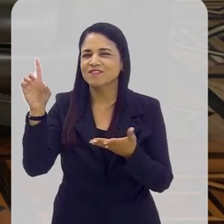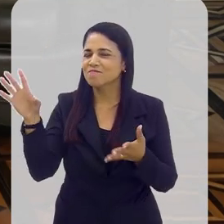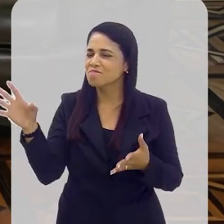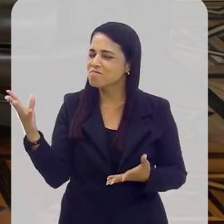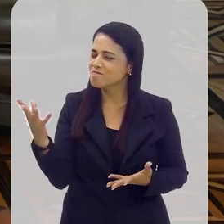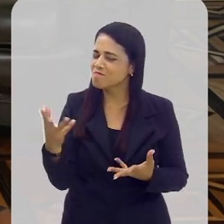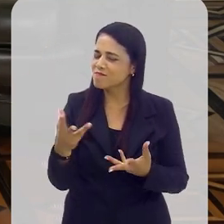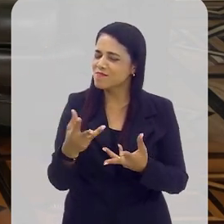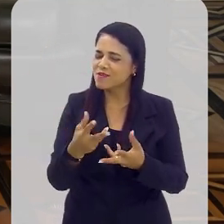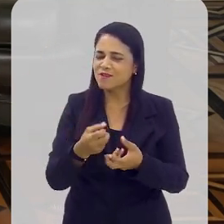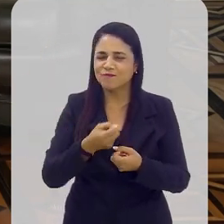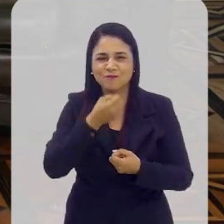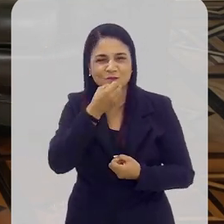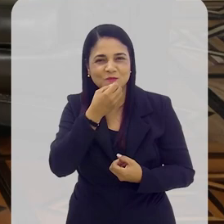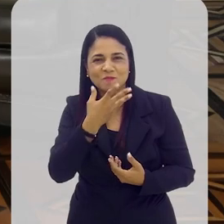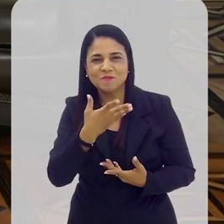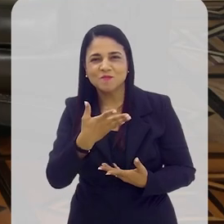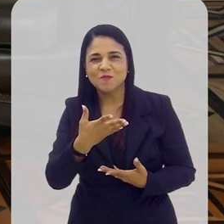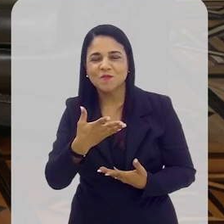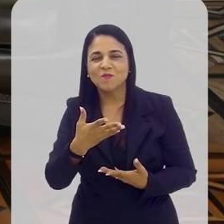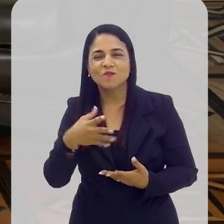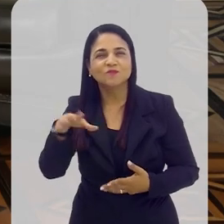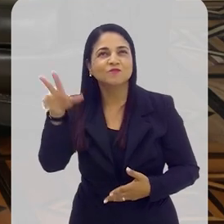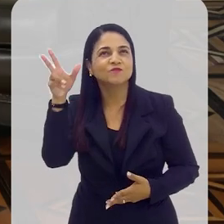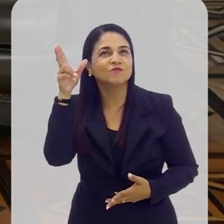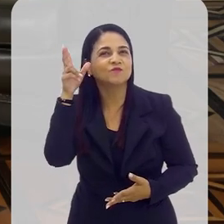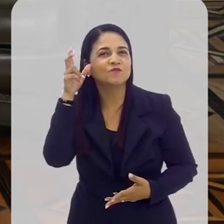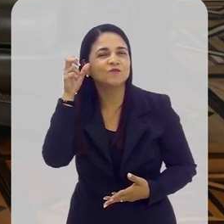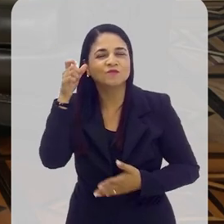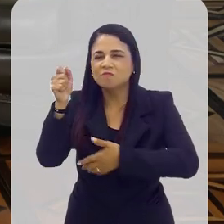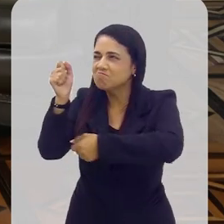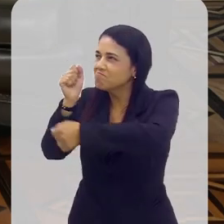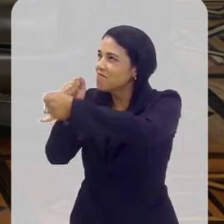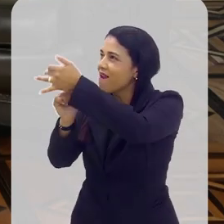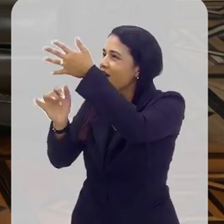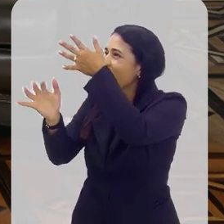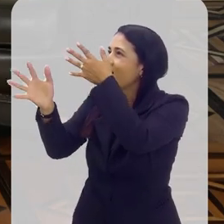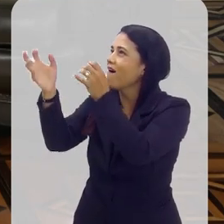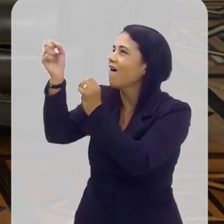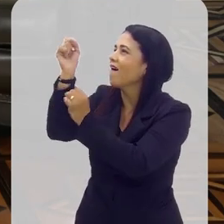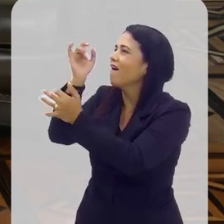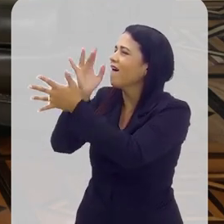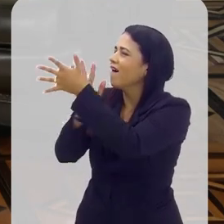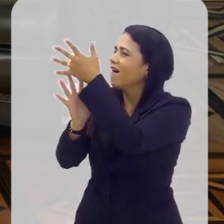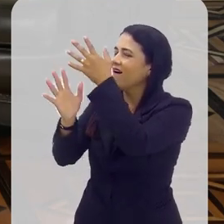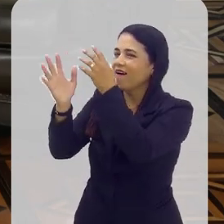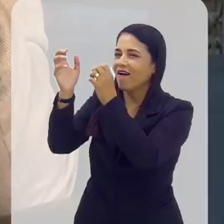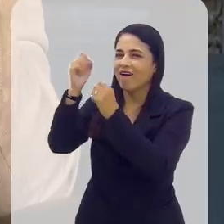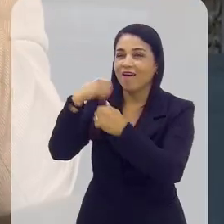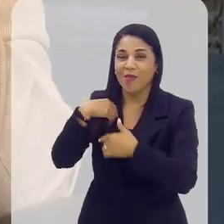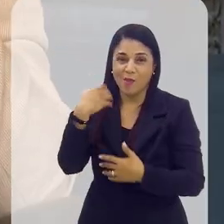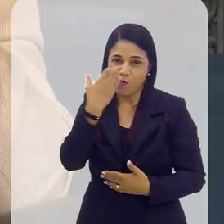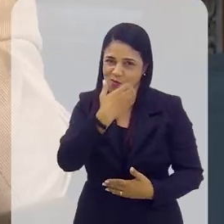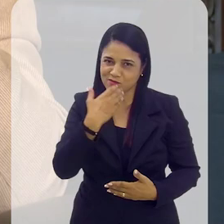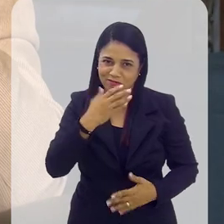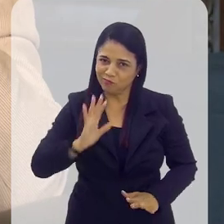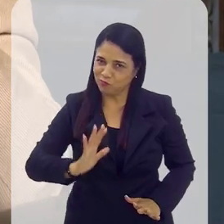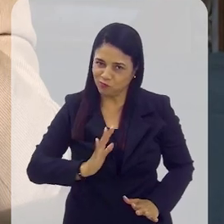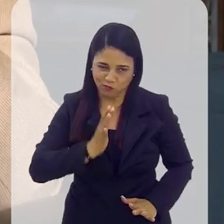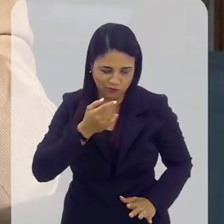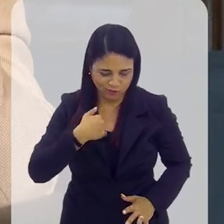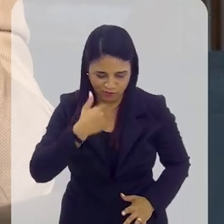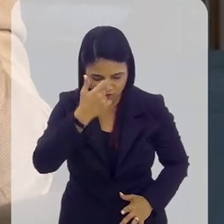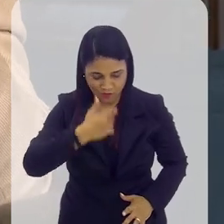Coisa cheirosa, coisa boa. De se ouvir, vem que a casa é tua. Eu cantando sou um desastre